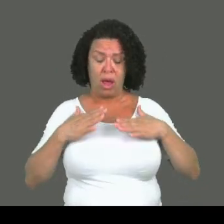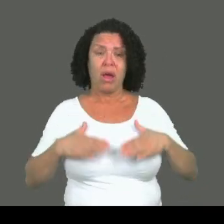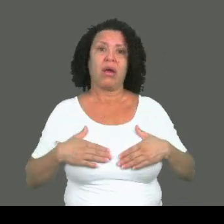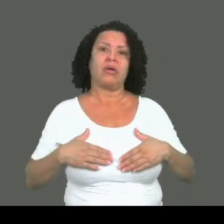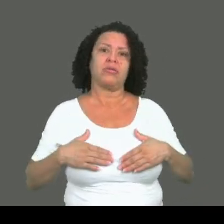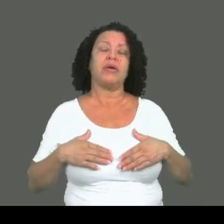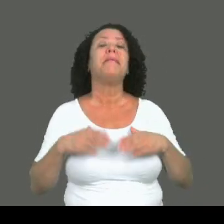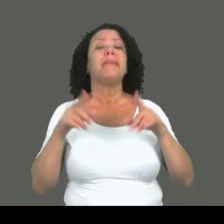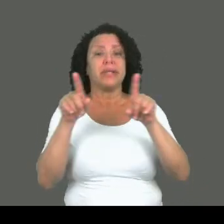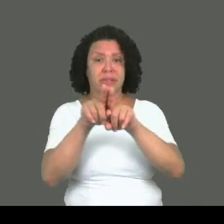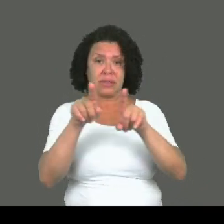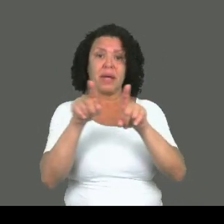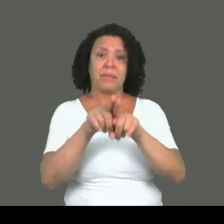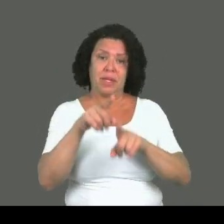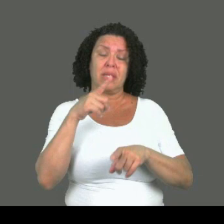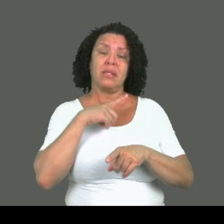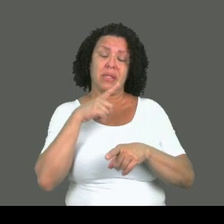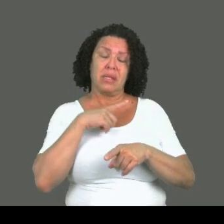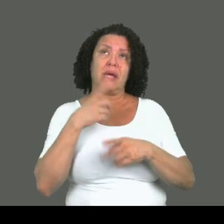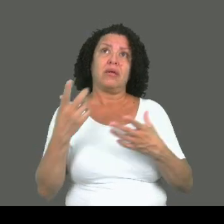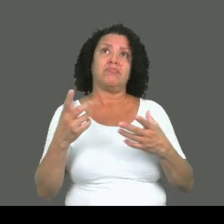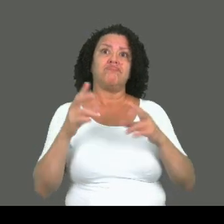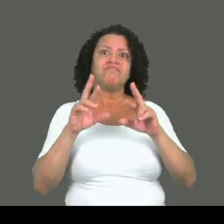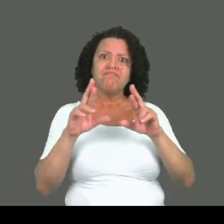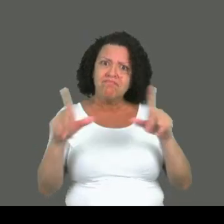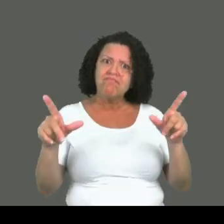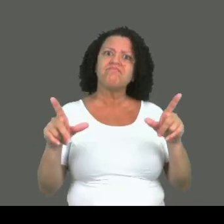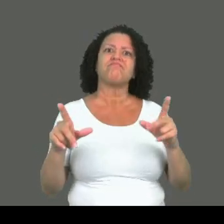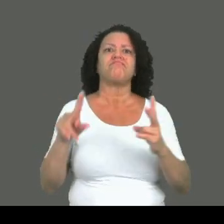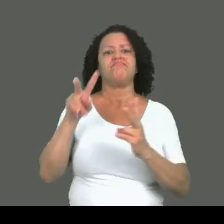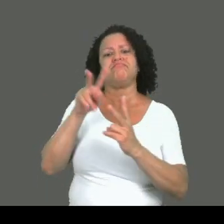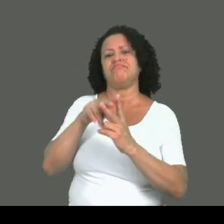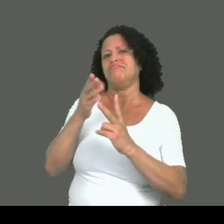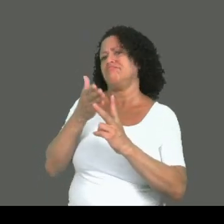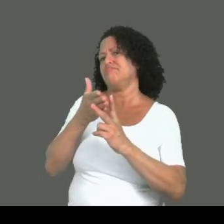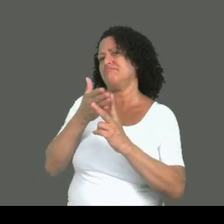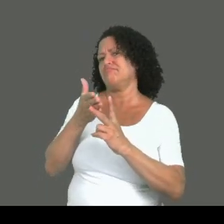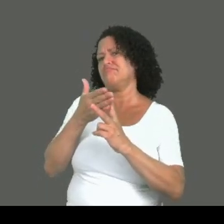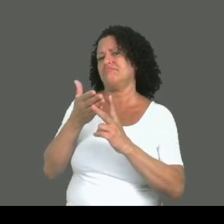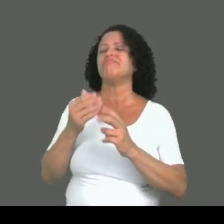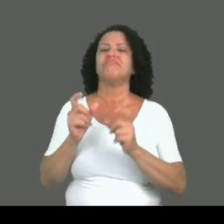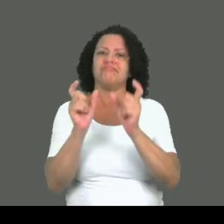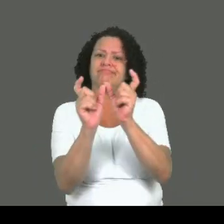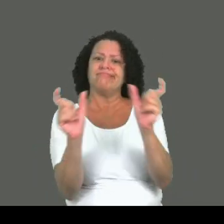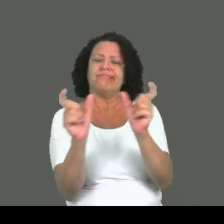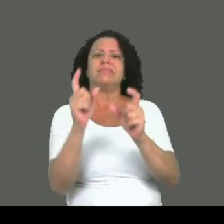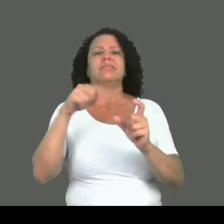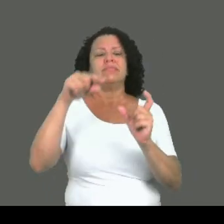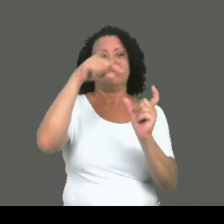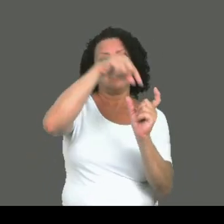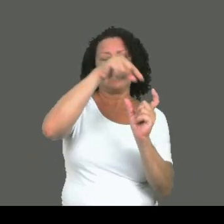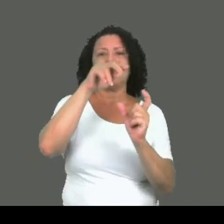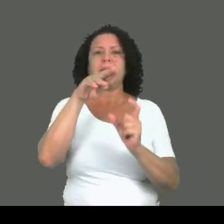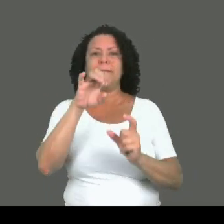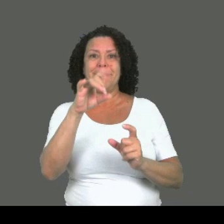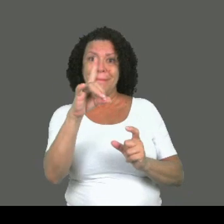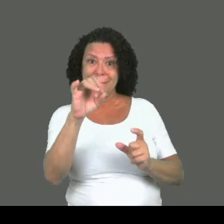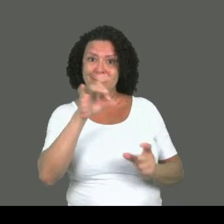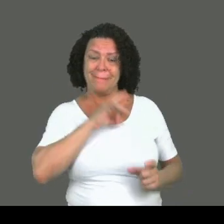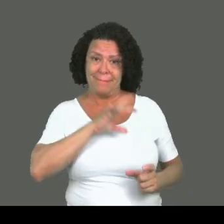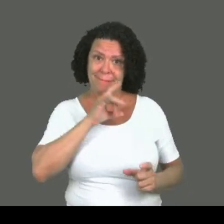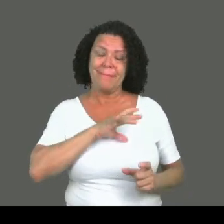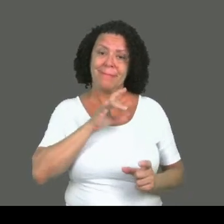Mas também existe uma grande diferença entre os dois, né? O medo, ele é uma emoção